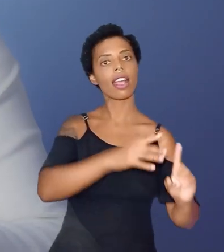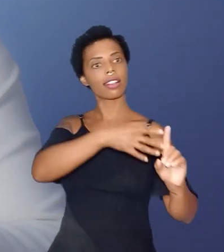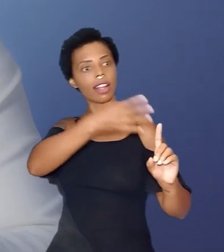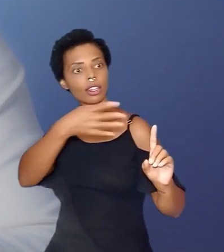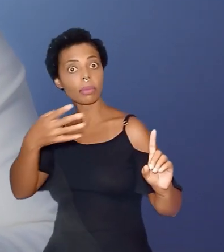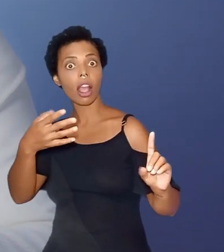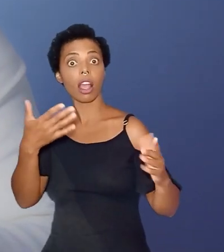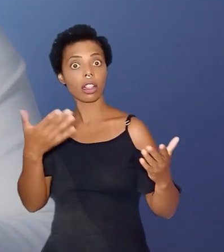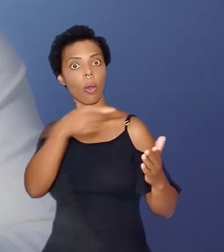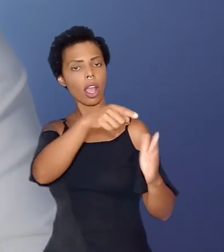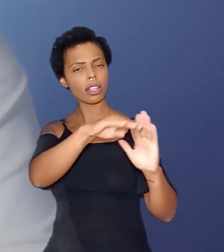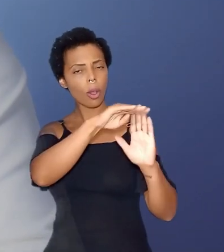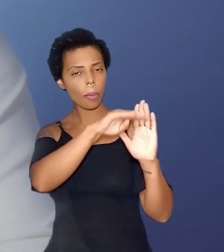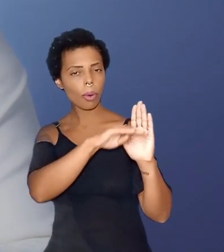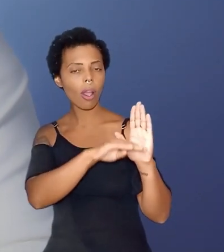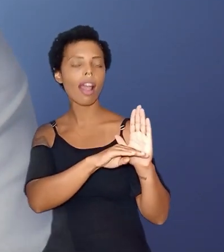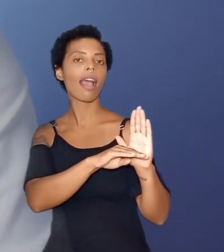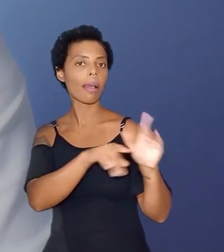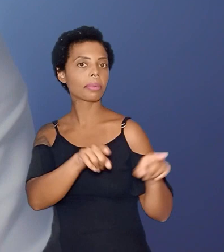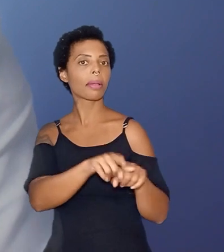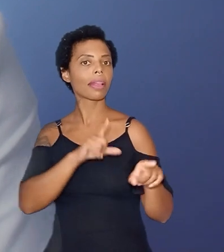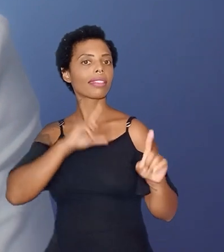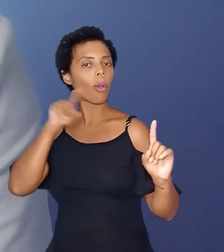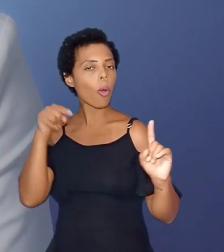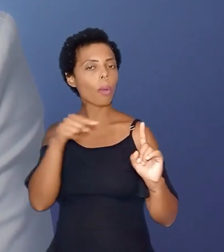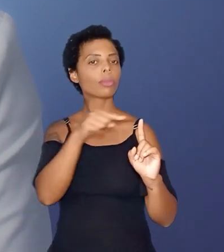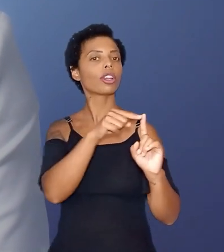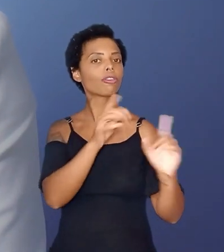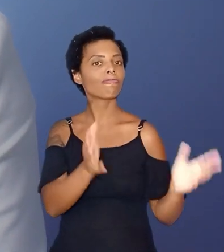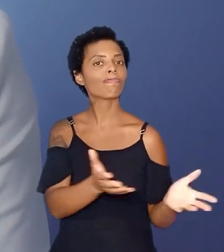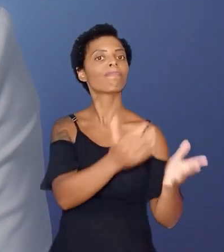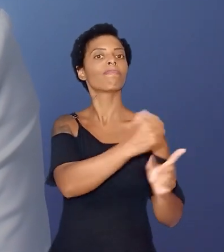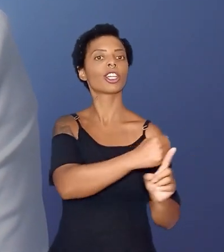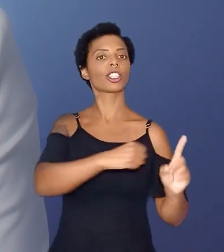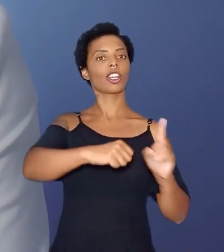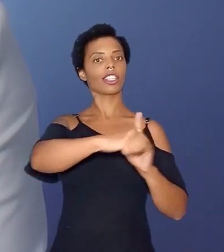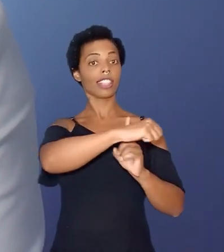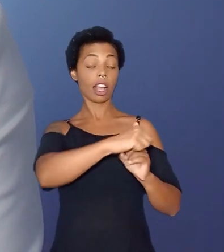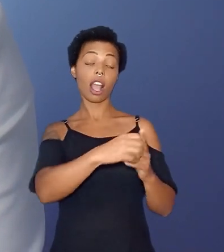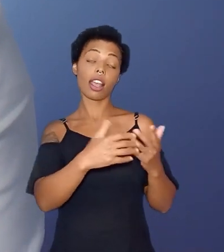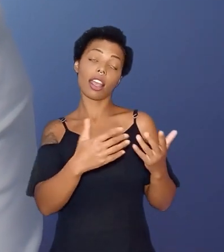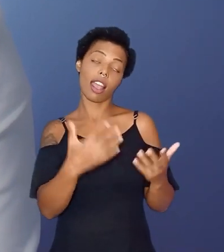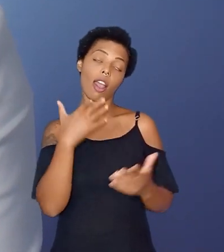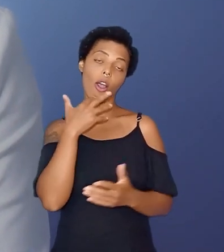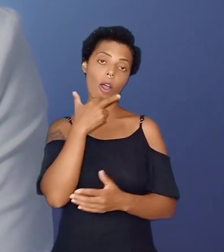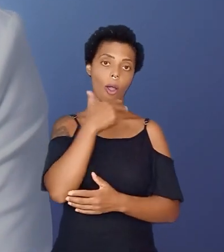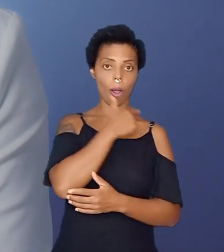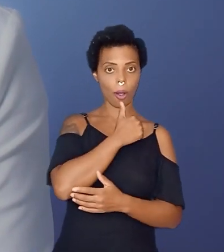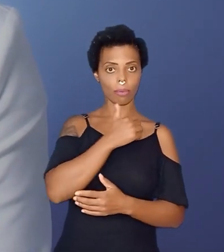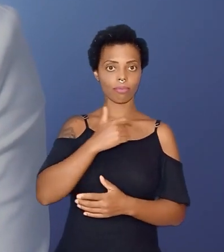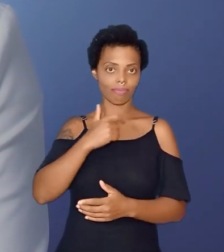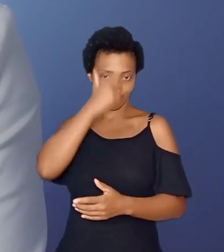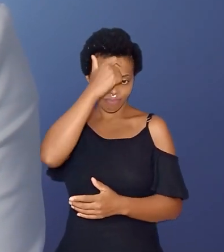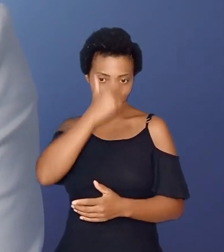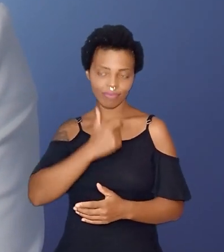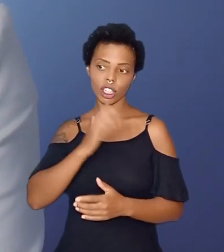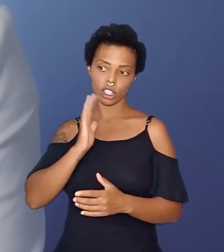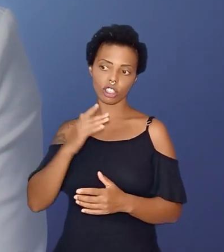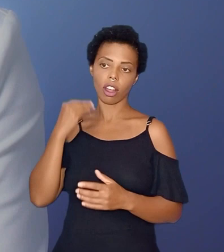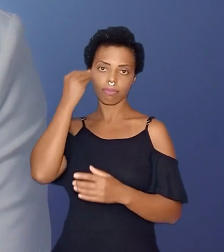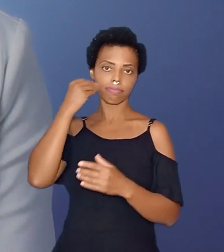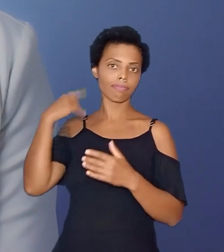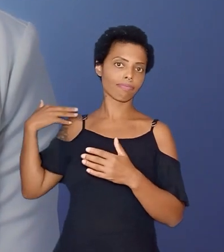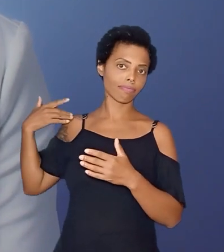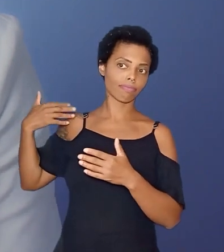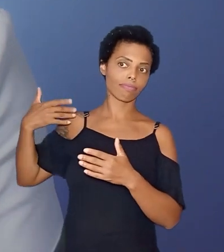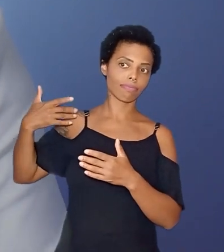LGBT. Então, assim, era um programa que também tinha um objetivo social. E claro que para mim, que